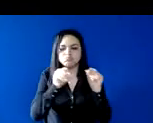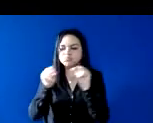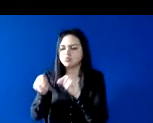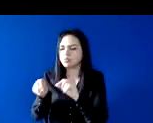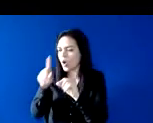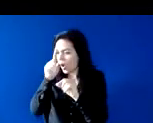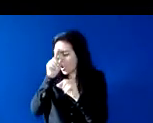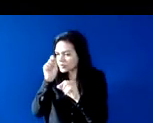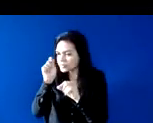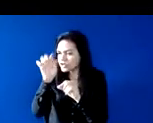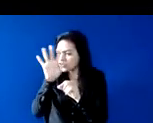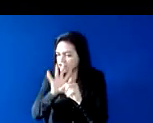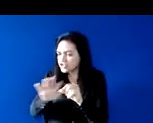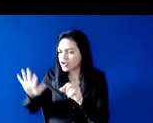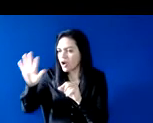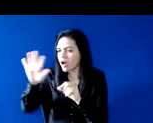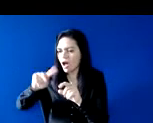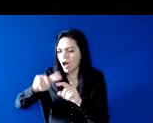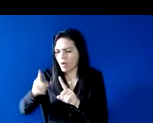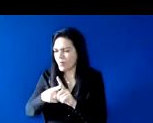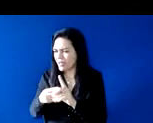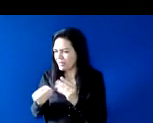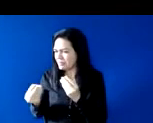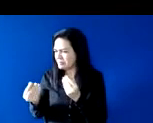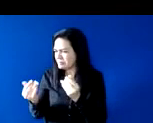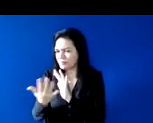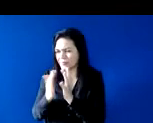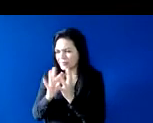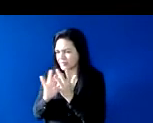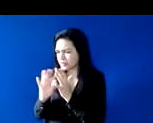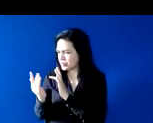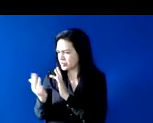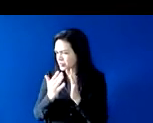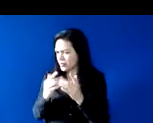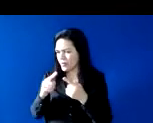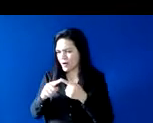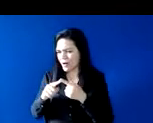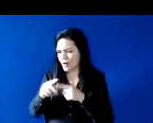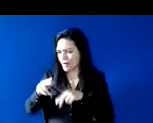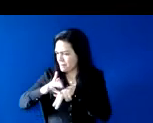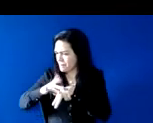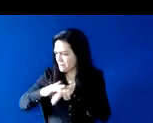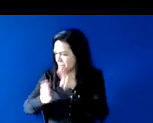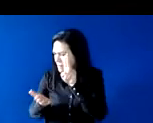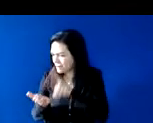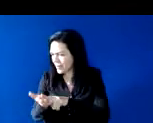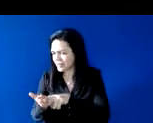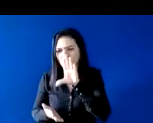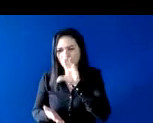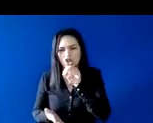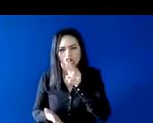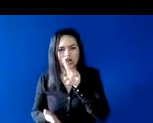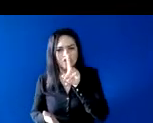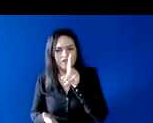geral, onde elas se viam ali misturadas com pacientes de Covid, ou seja, um risco